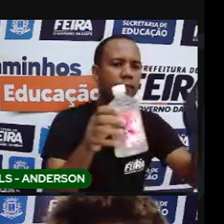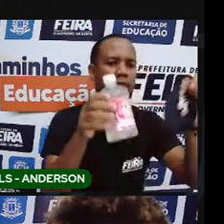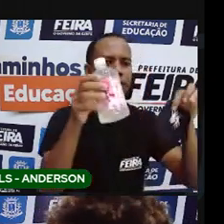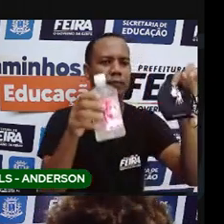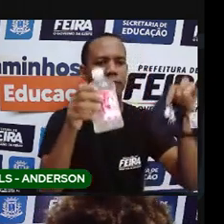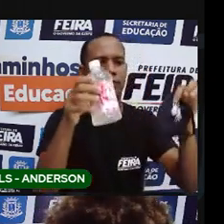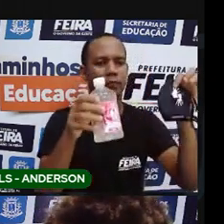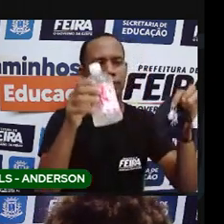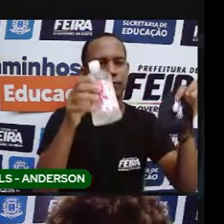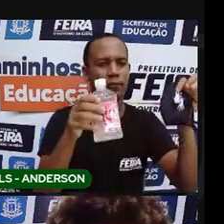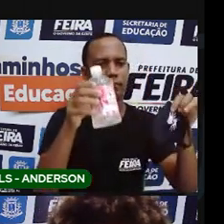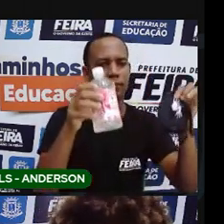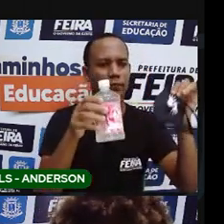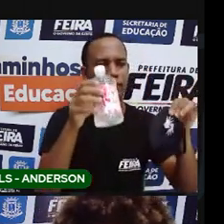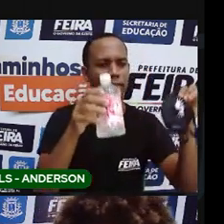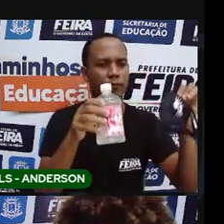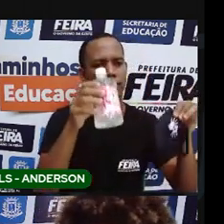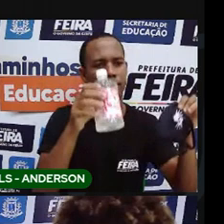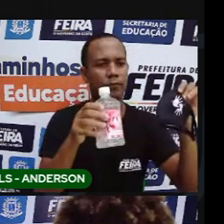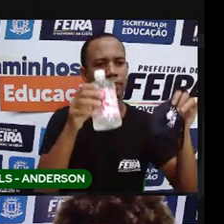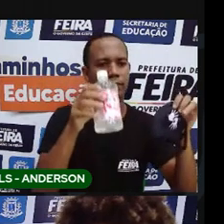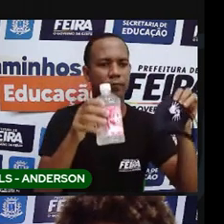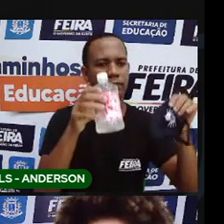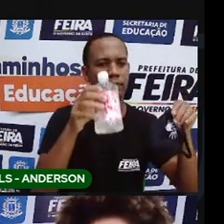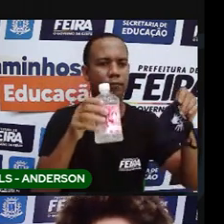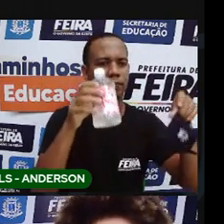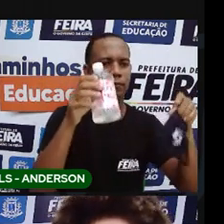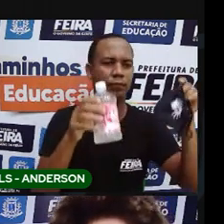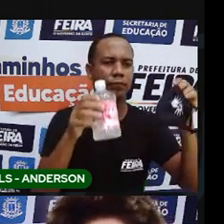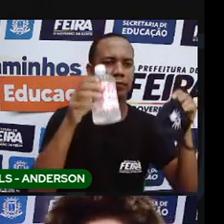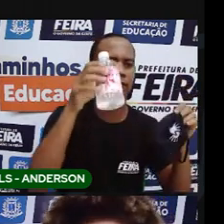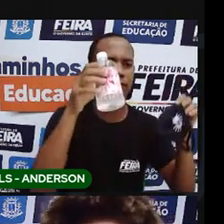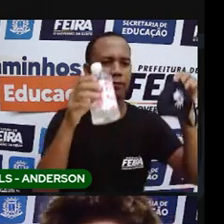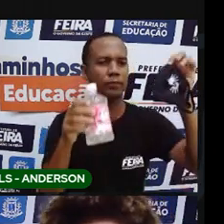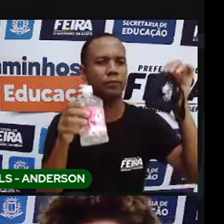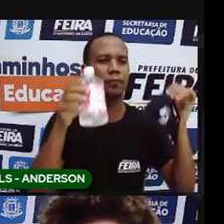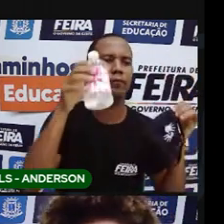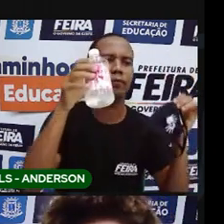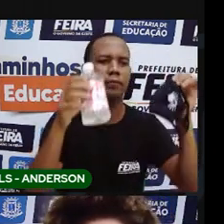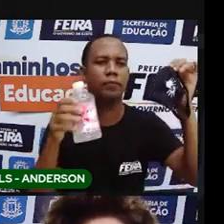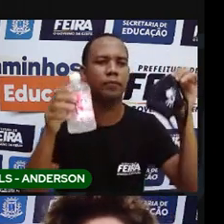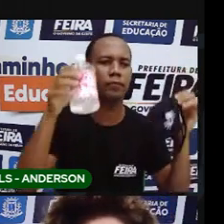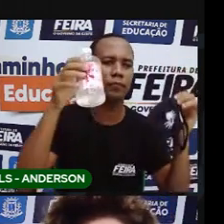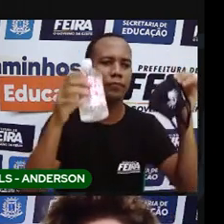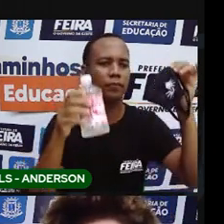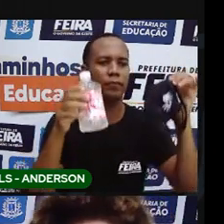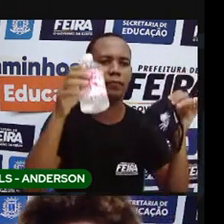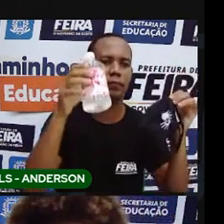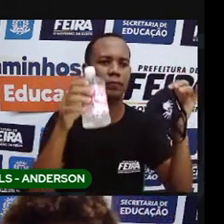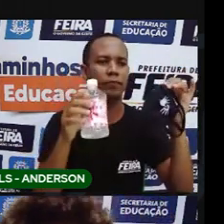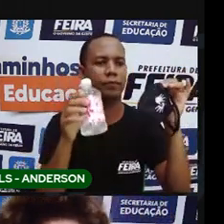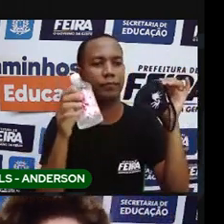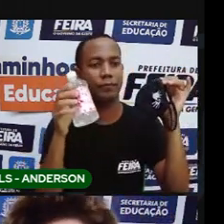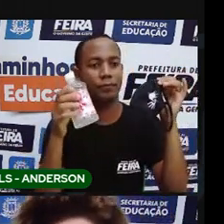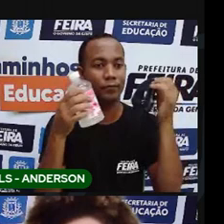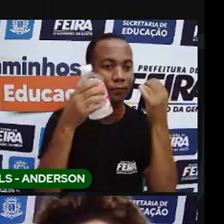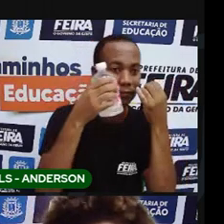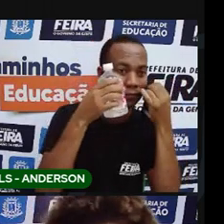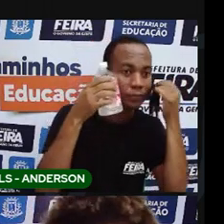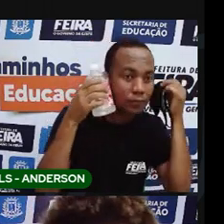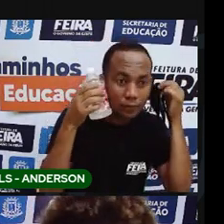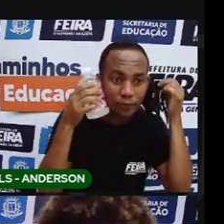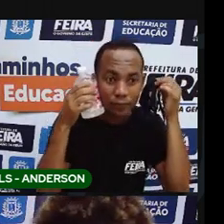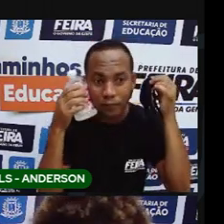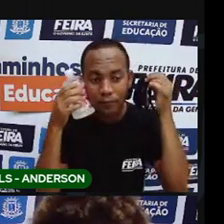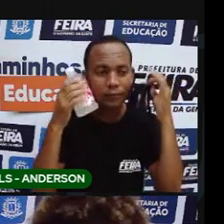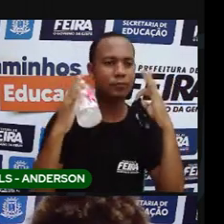Usem álcool em gel, olha lá, o propaganda ali está com cima, ó. Usem álcool em gel e usem o quê? Máscara. Se mantenham